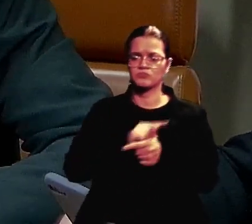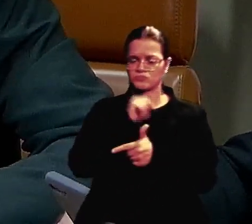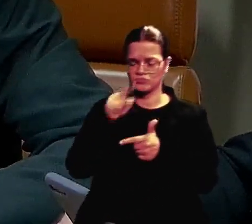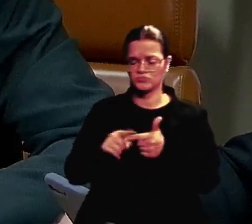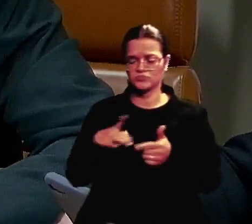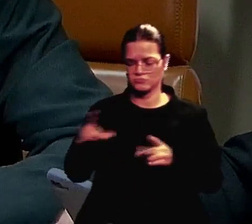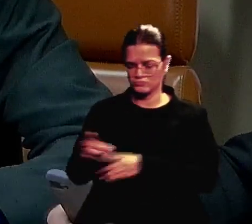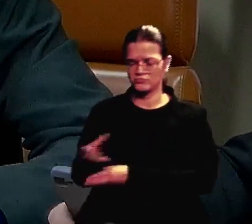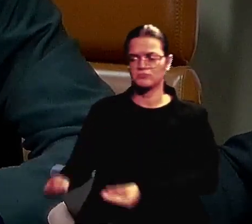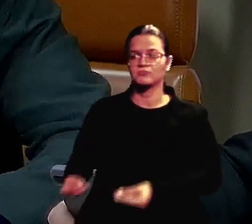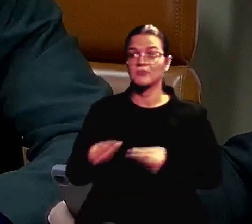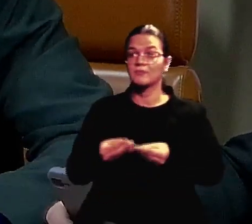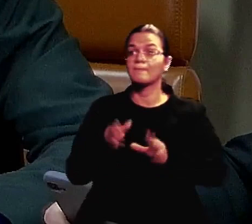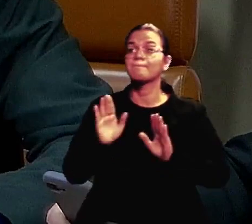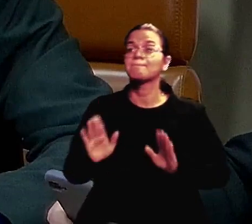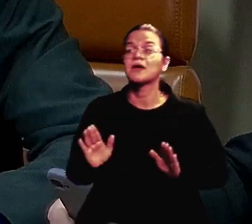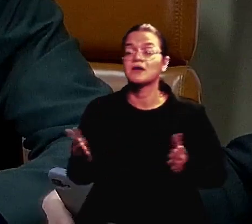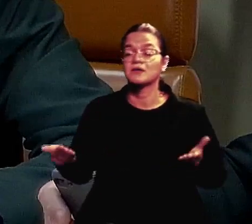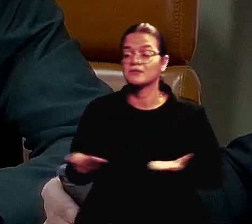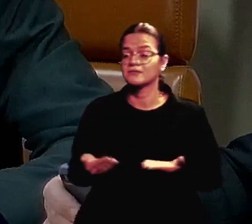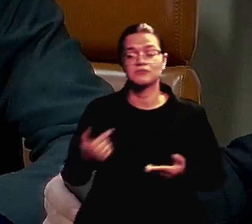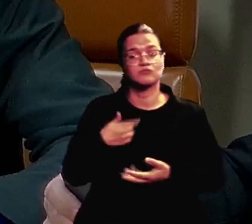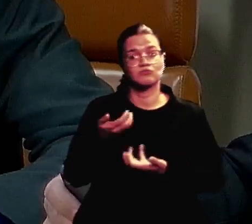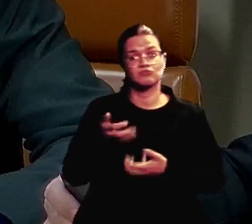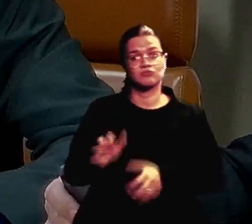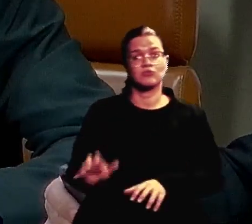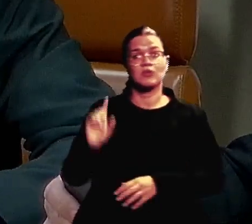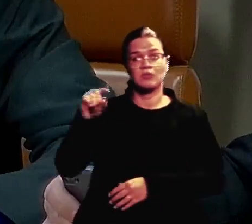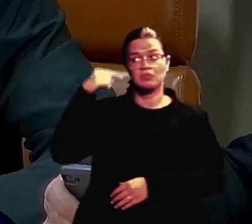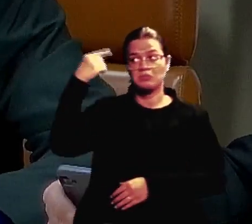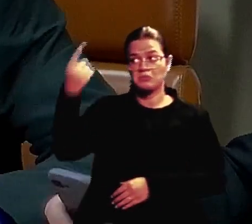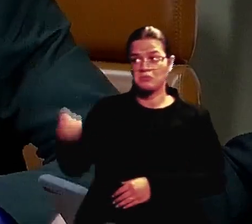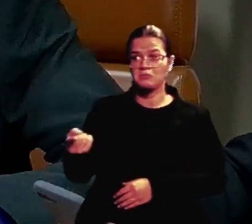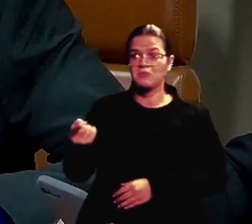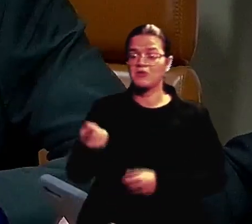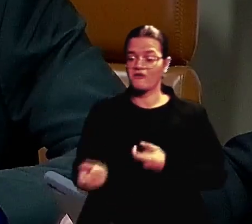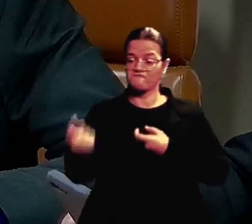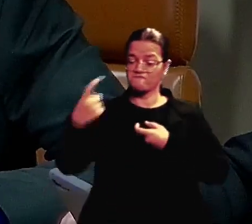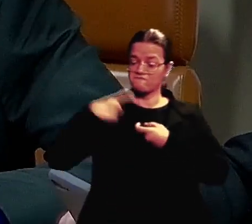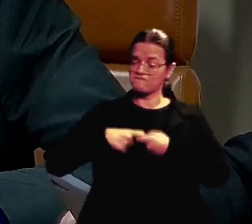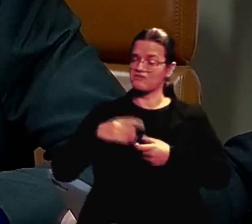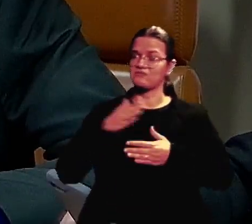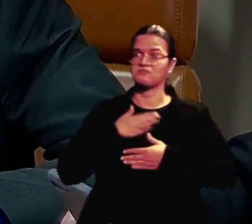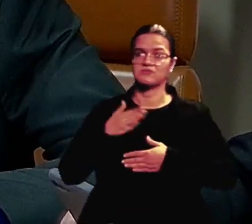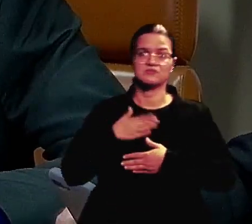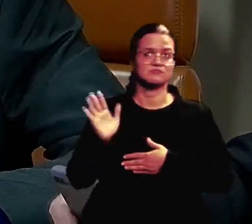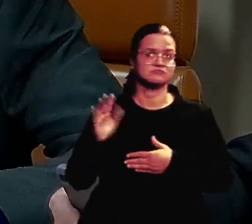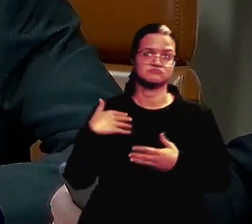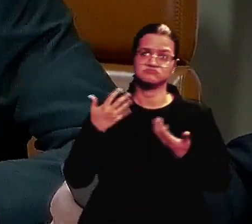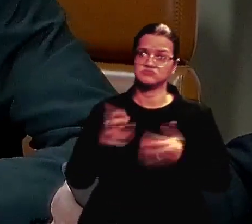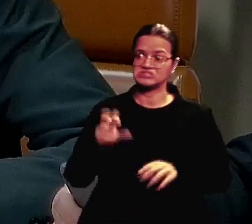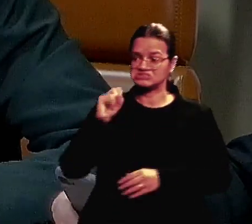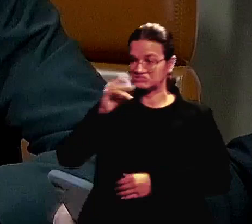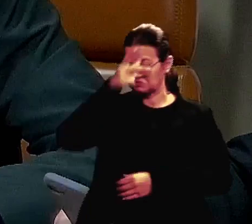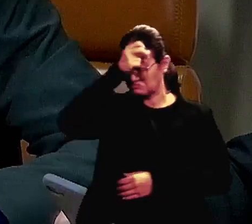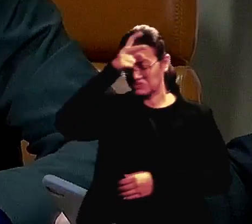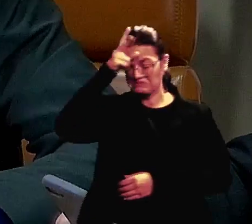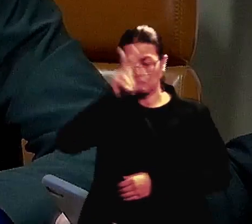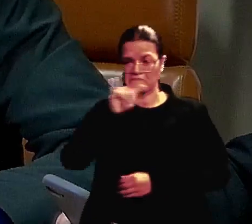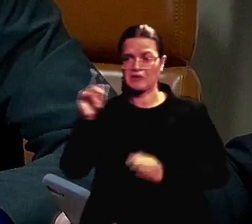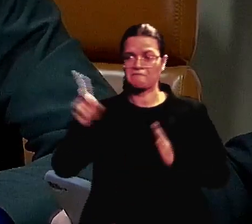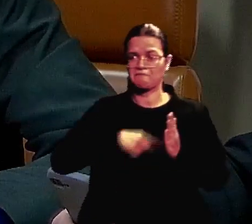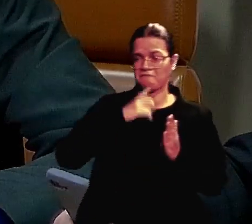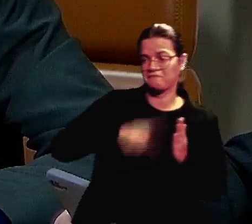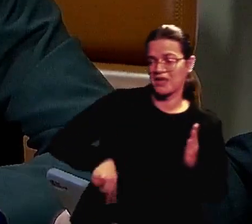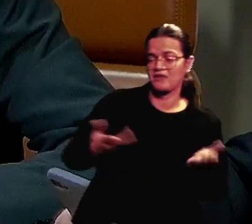sessão, já está aqui. Agora, eu não quero depois que o canhão volta para mim. Se o prefeito